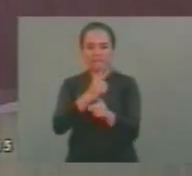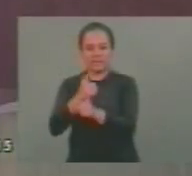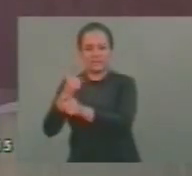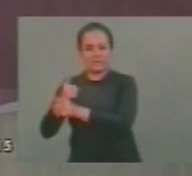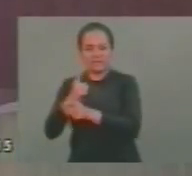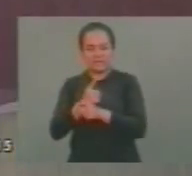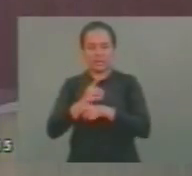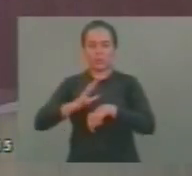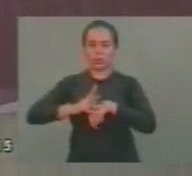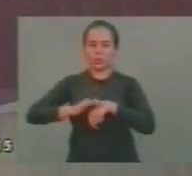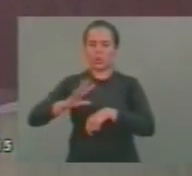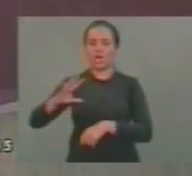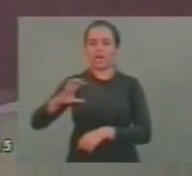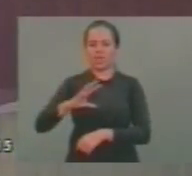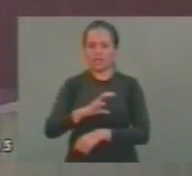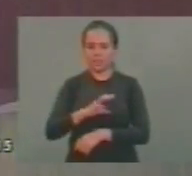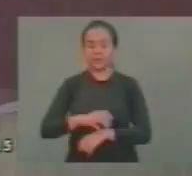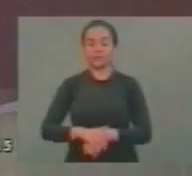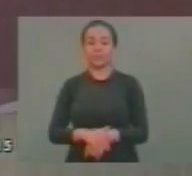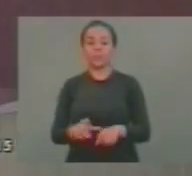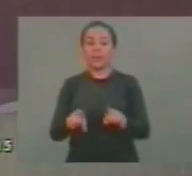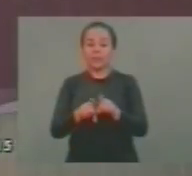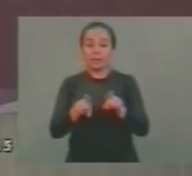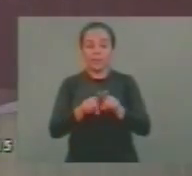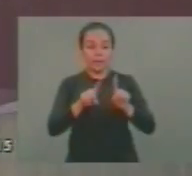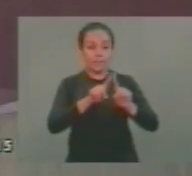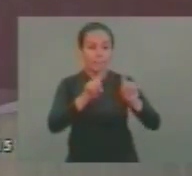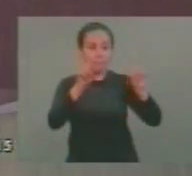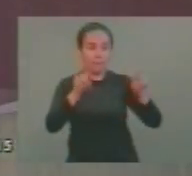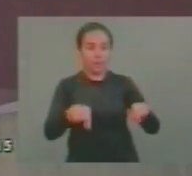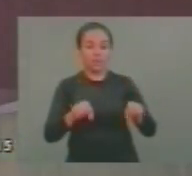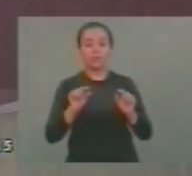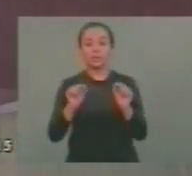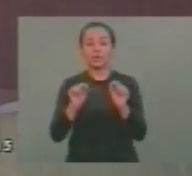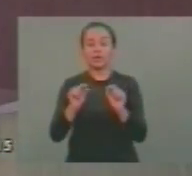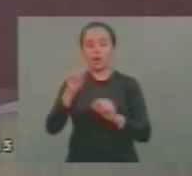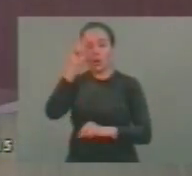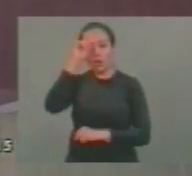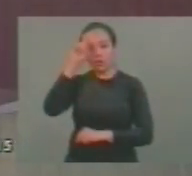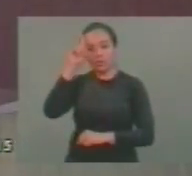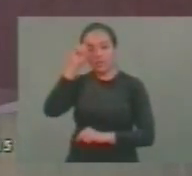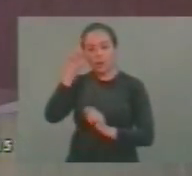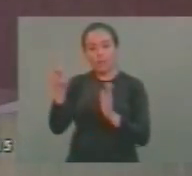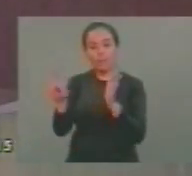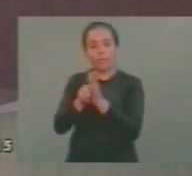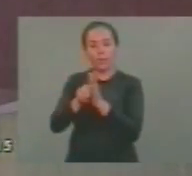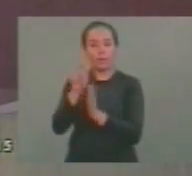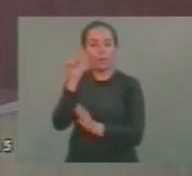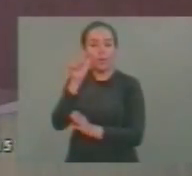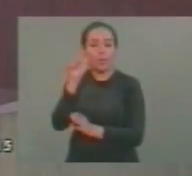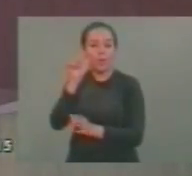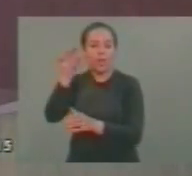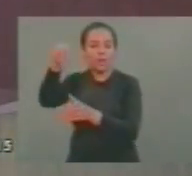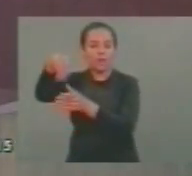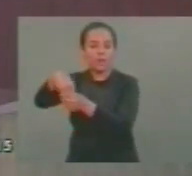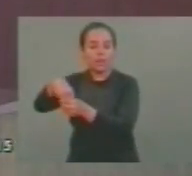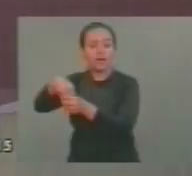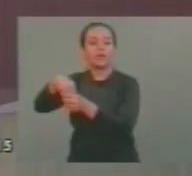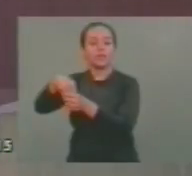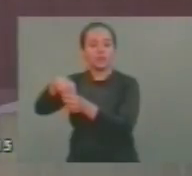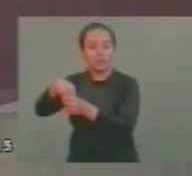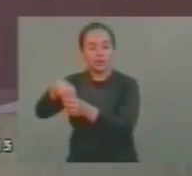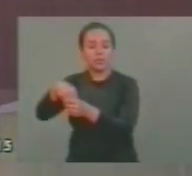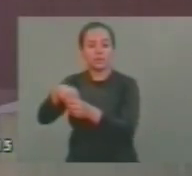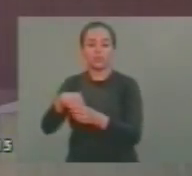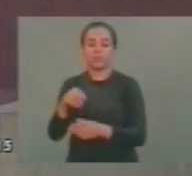A deputada Fernanda Pessoa, do PR, comemorou o Dia do Idoso. A parlamentar enfatizou que seu mandato tem os idosos